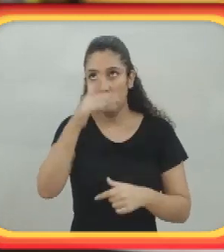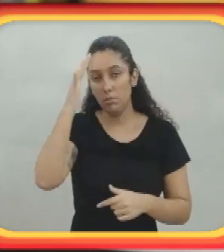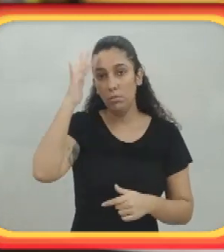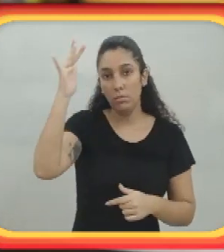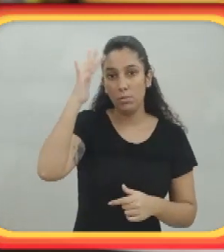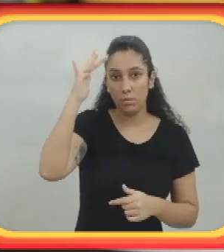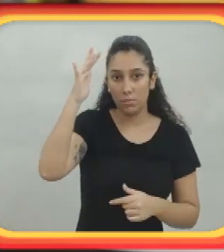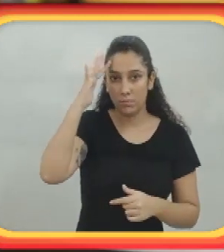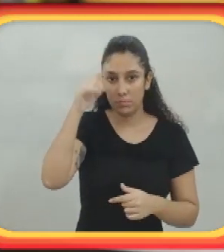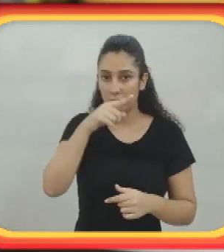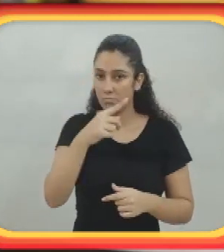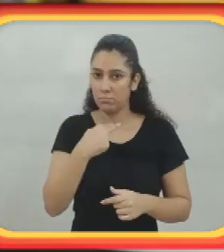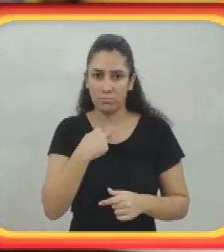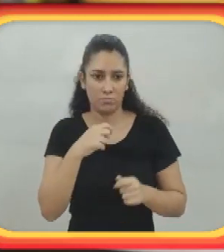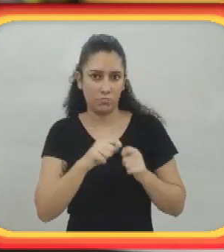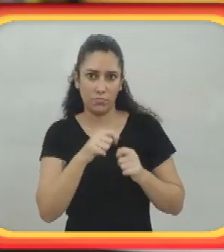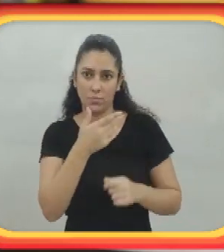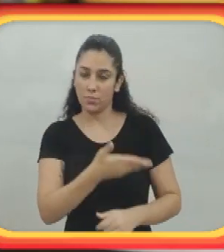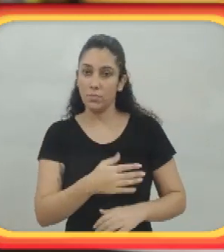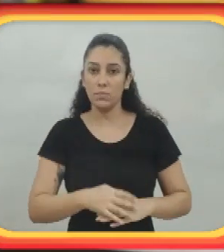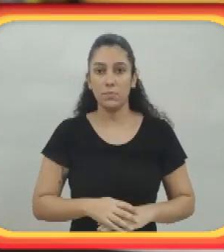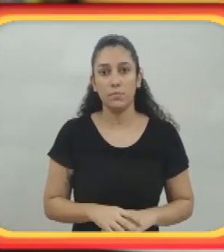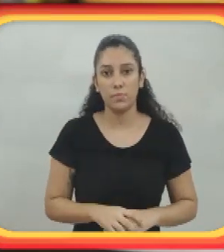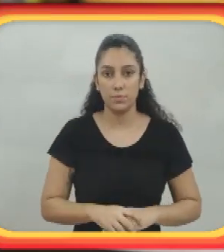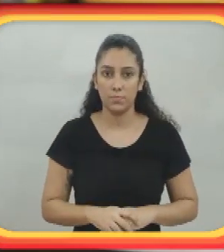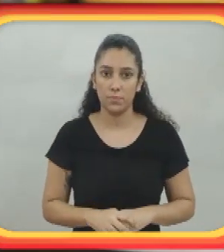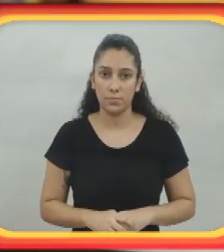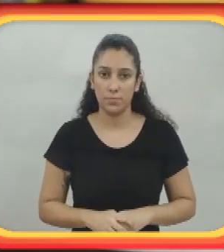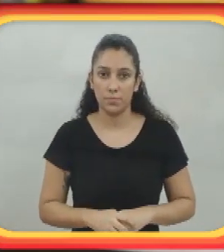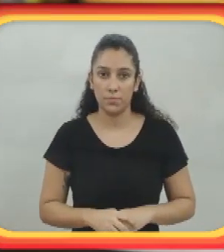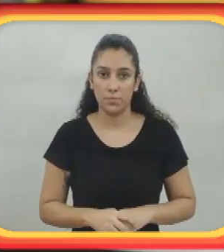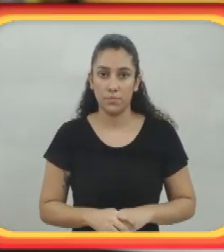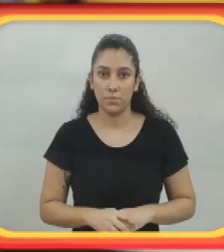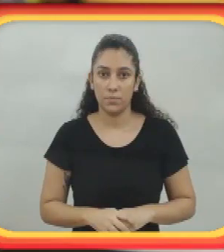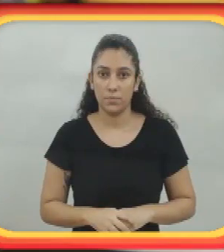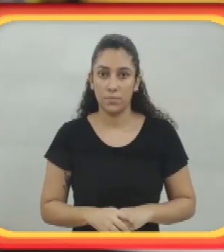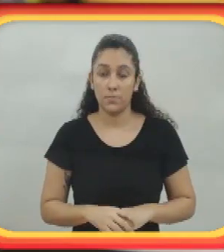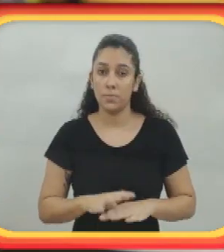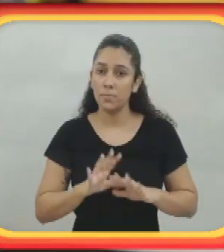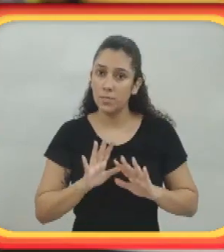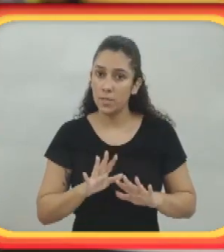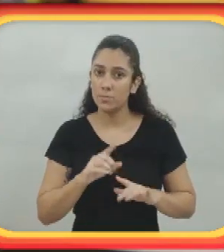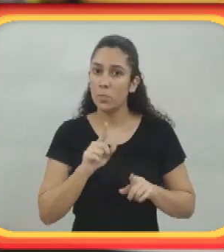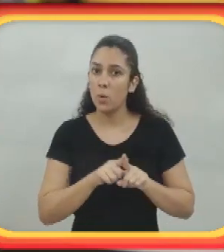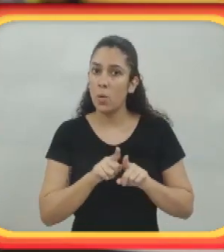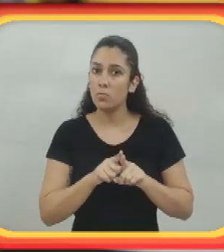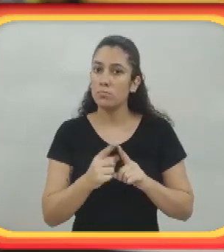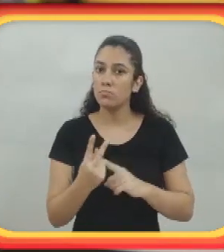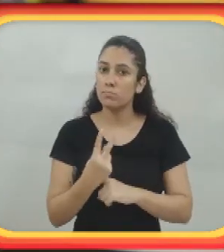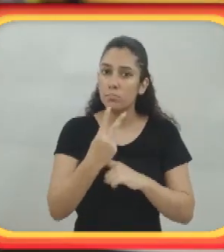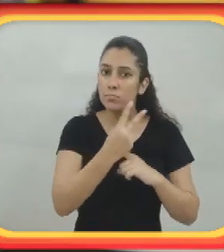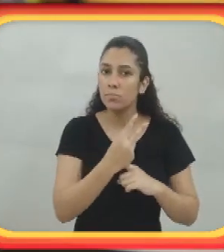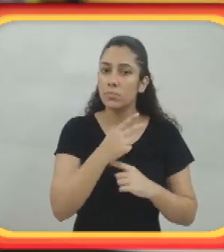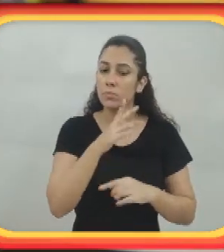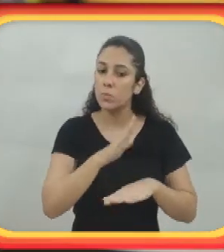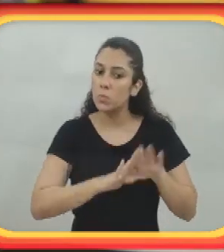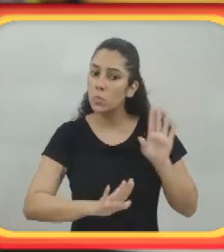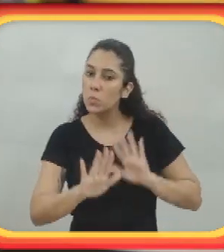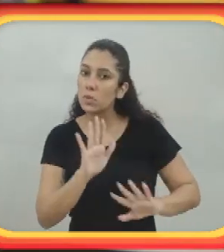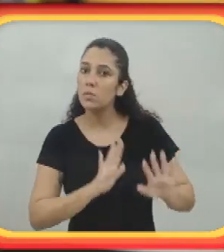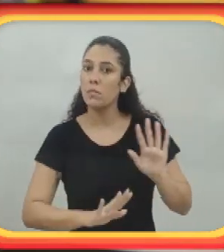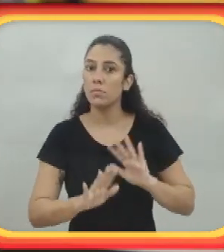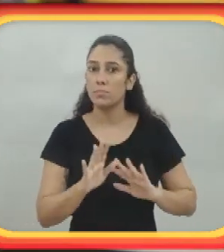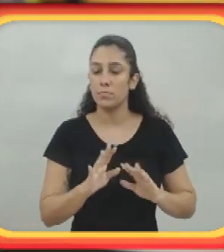pessoa que te pareça um pouco atravessar. Fulano, você não pode fazer